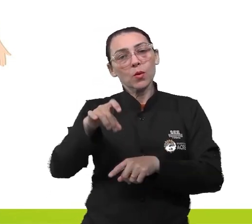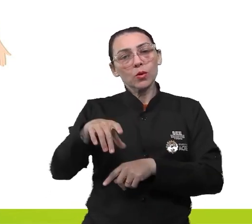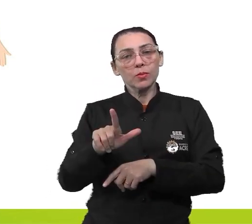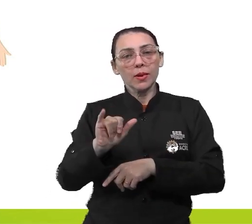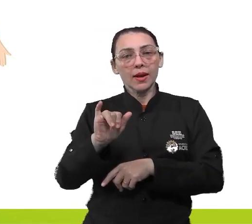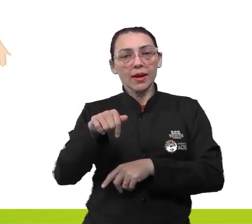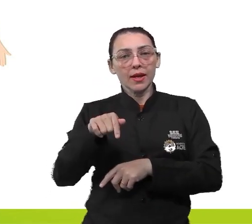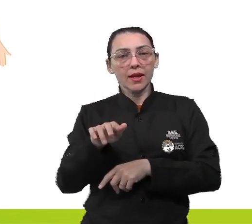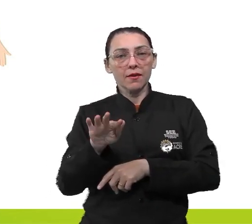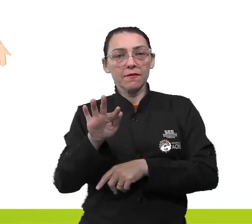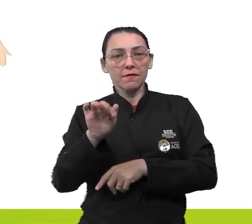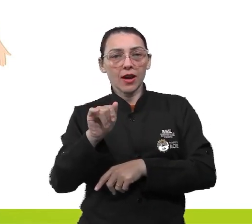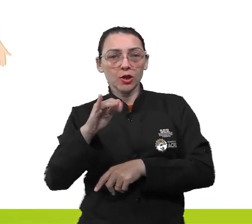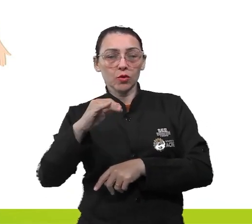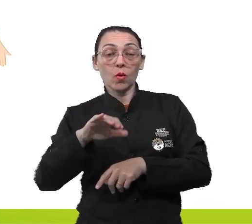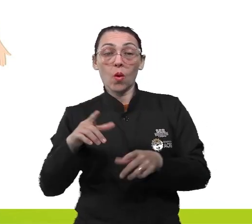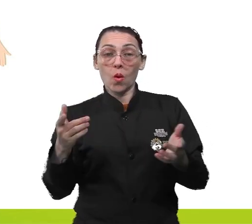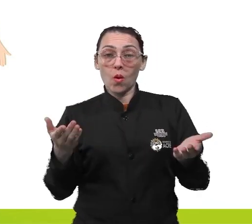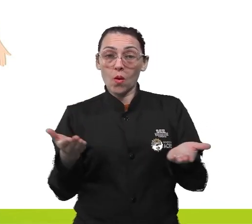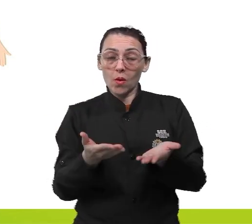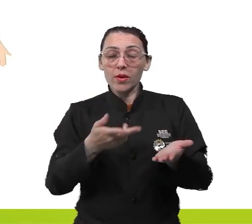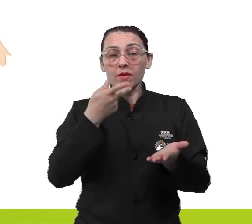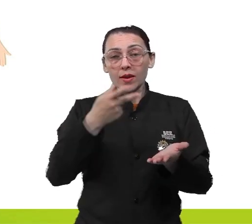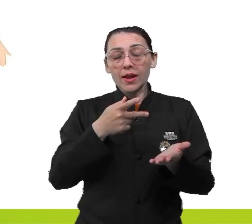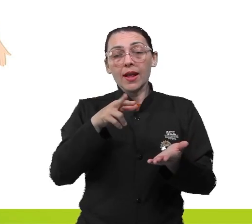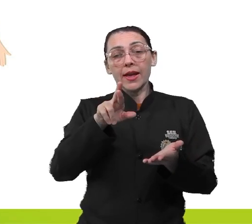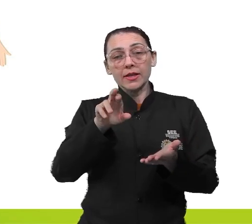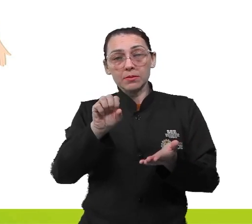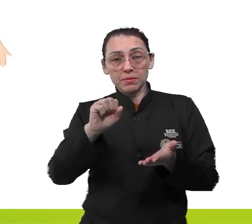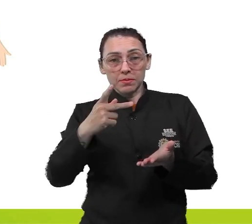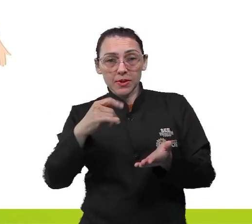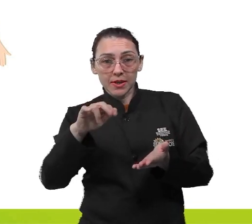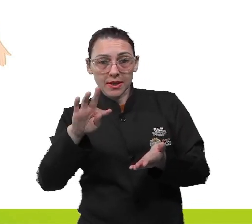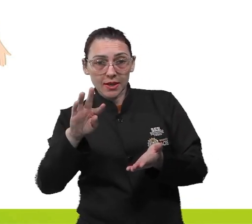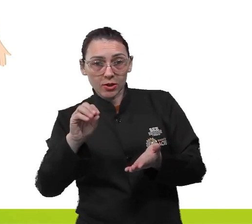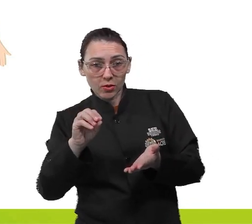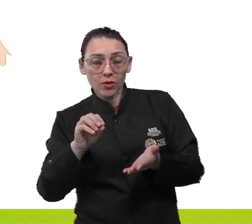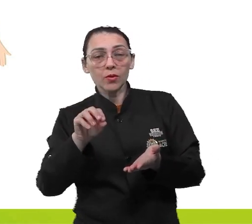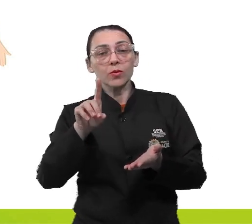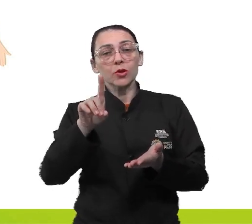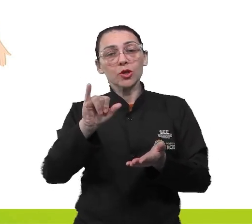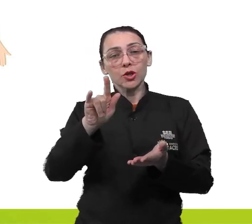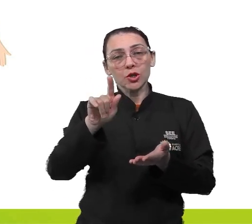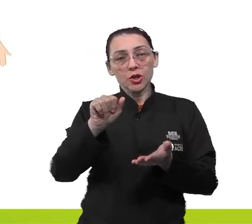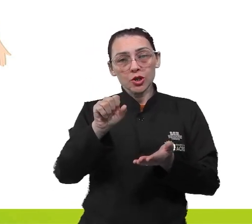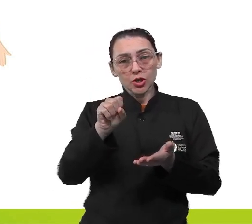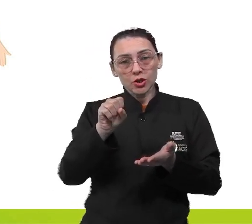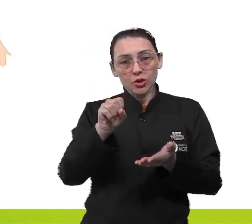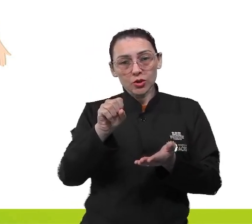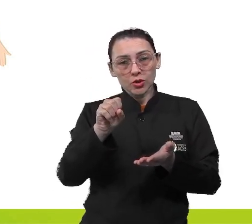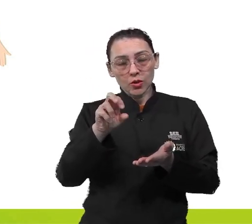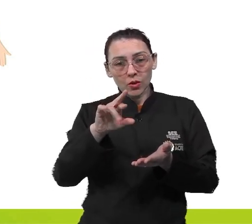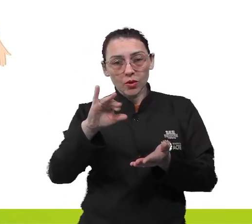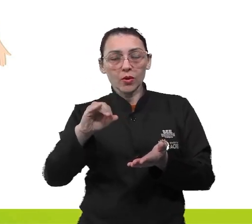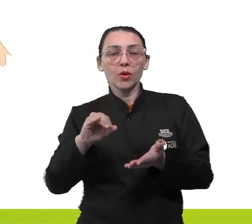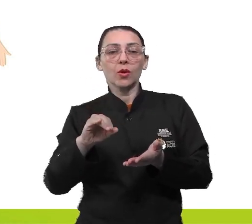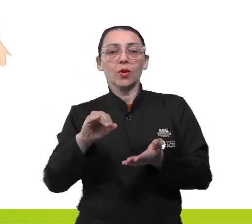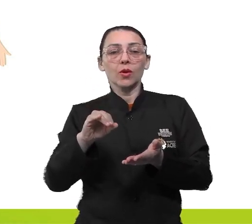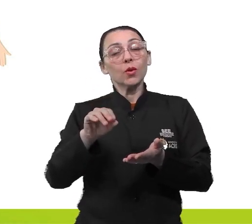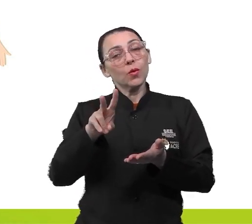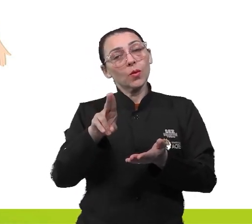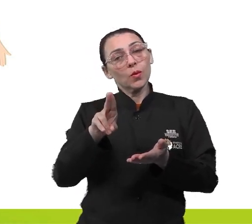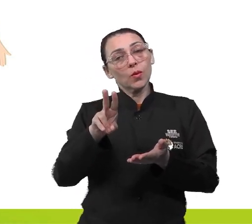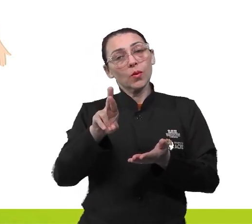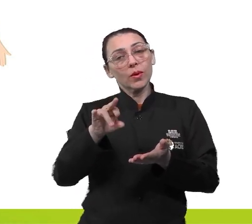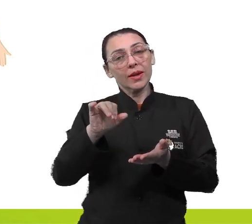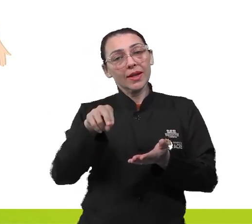sistema respiratório, o digestório, tá? E o excretor, o urinário, ou conhecido também como urinário,